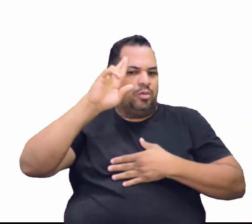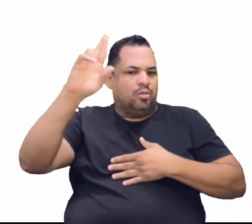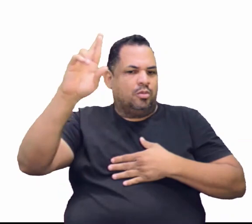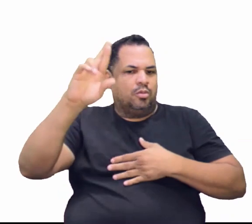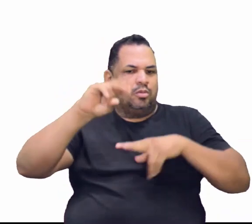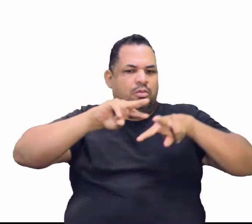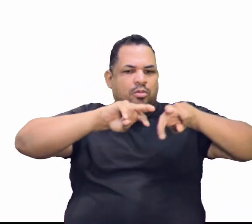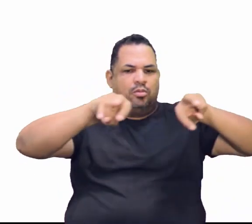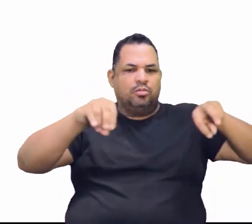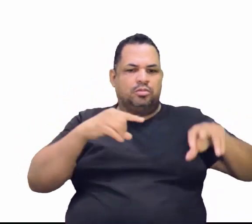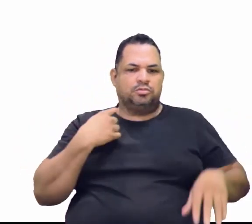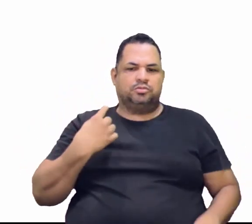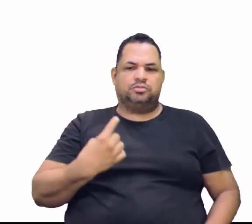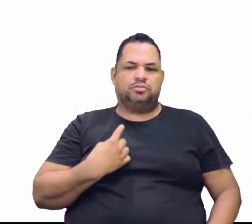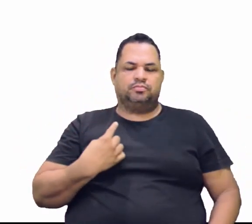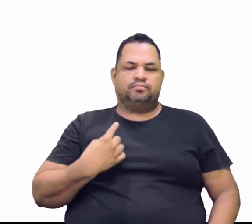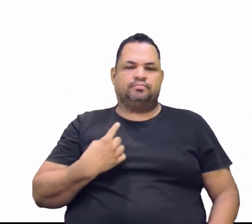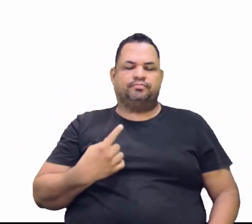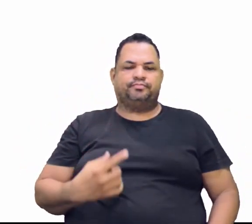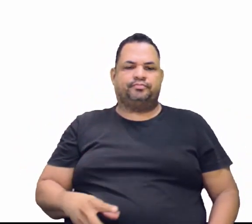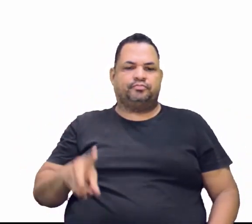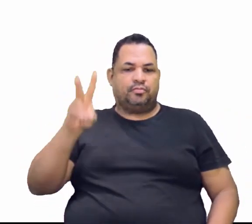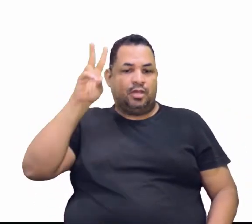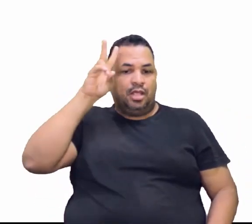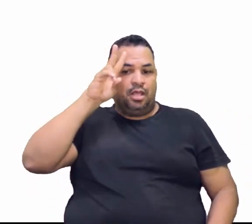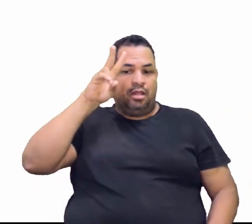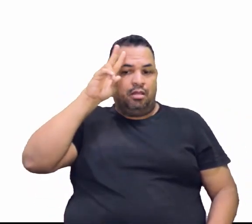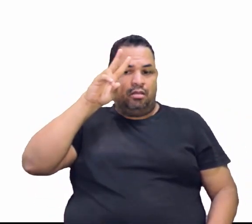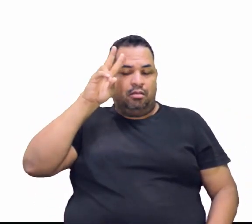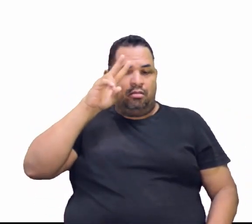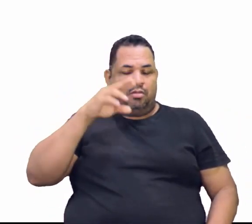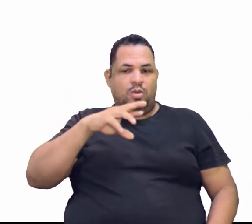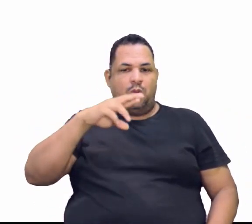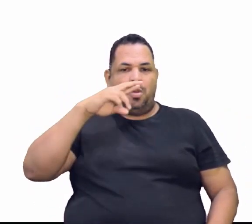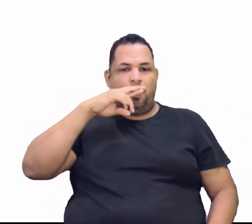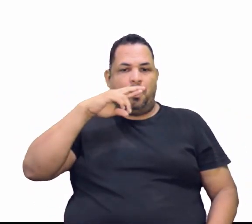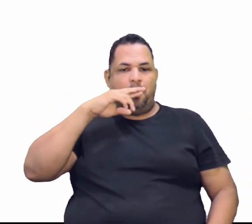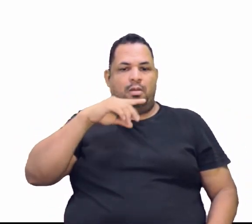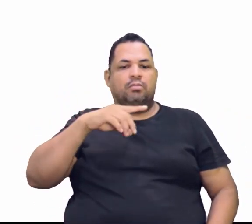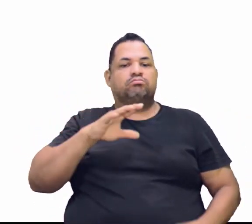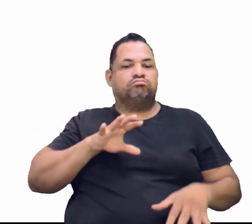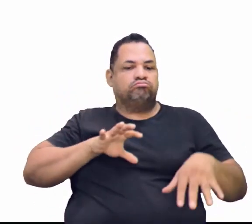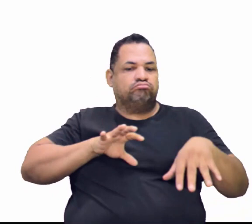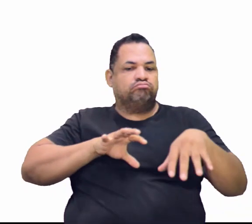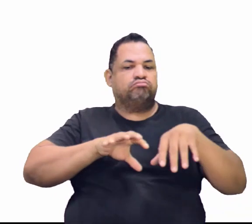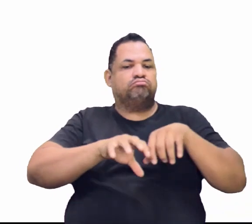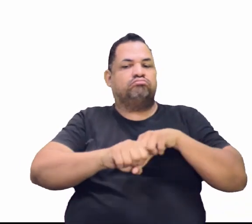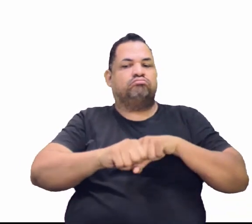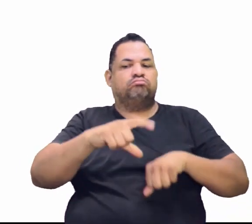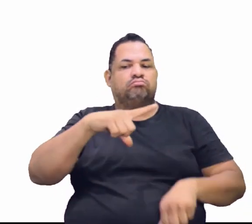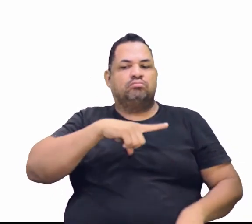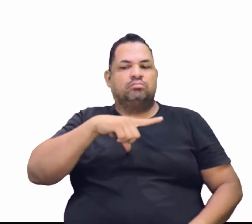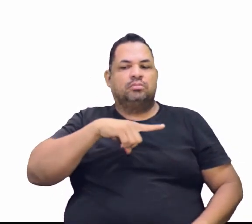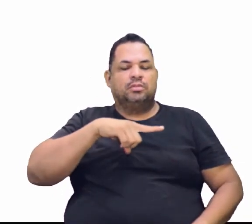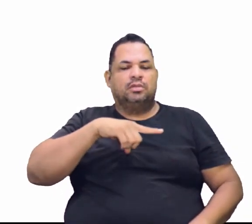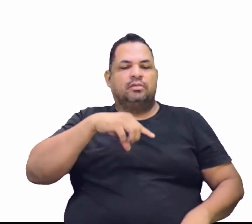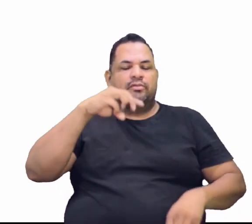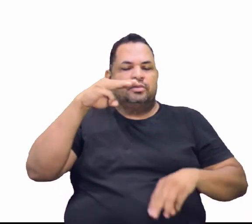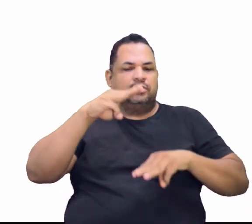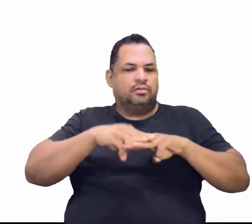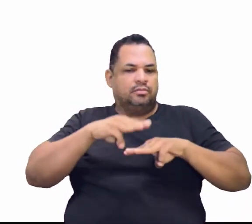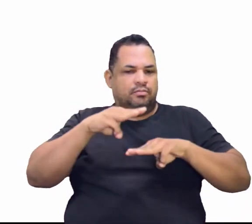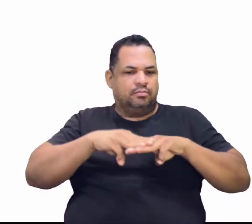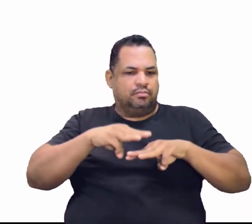comandar uma expedição sozinho. Lembrando que Rondon, ele era formado em